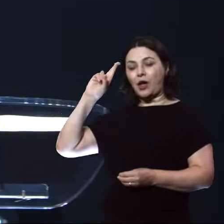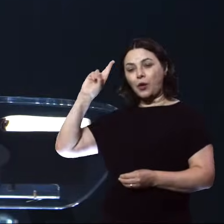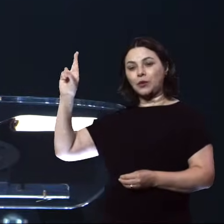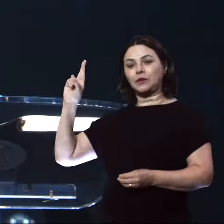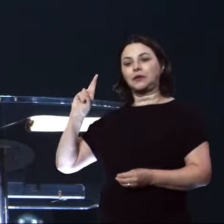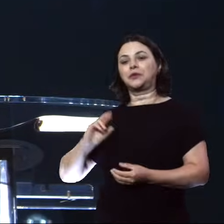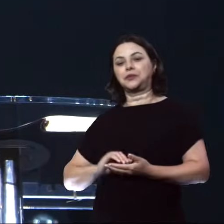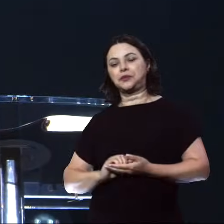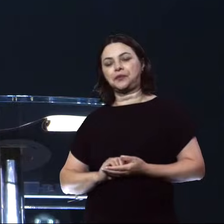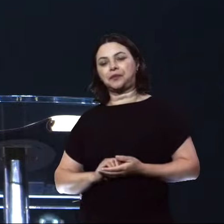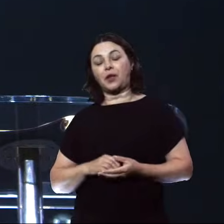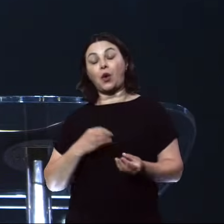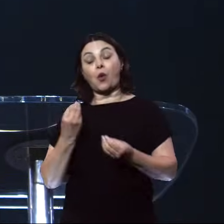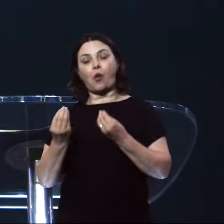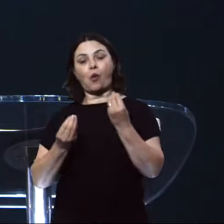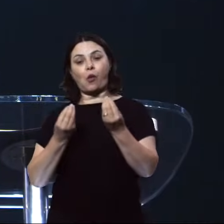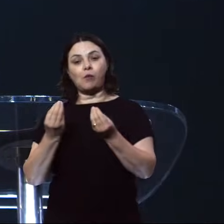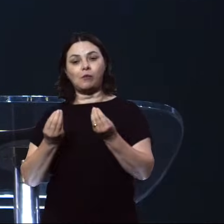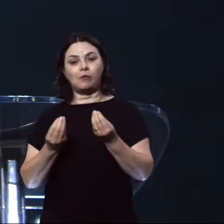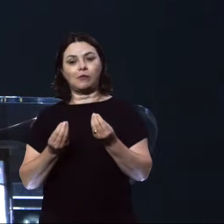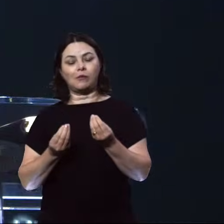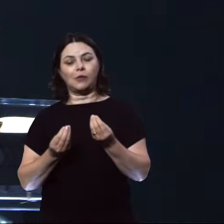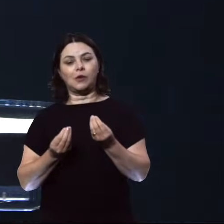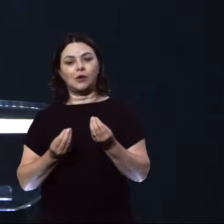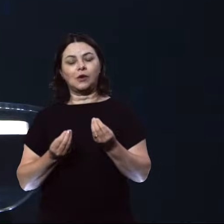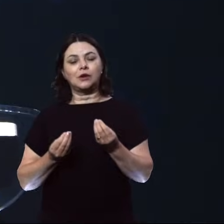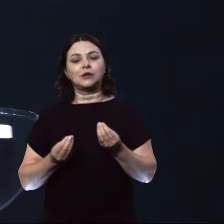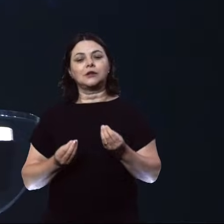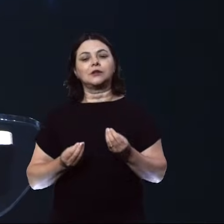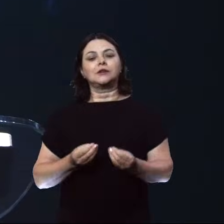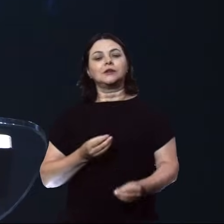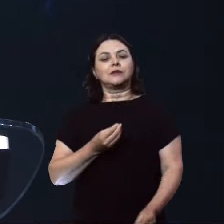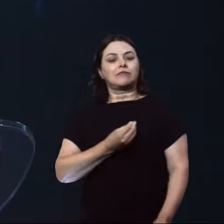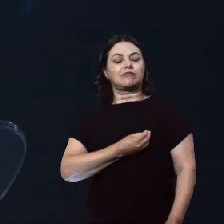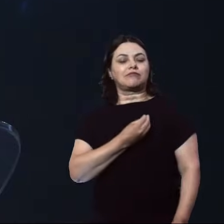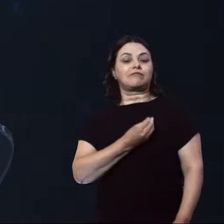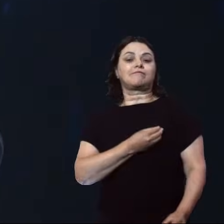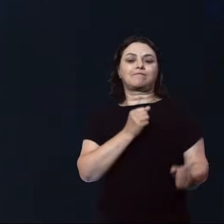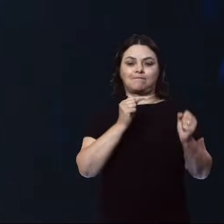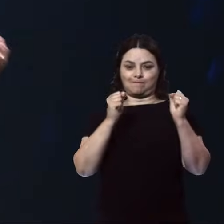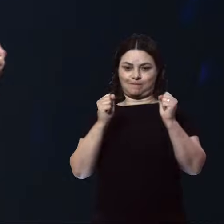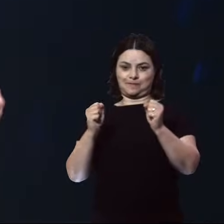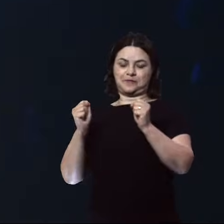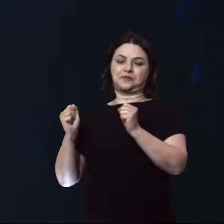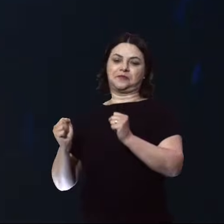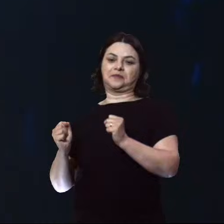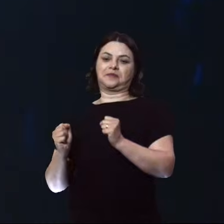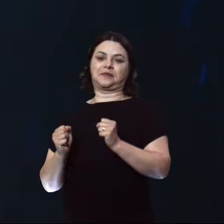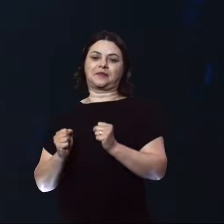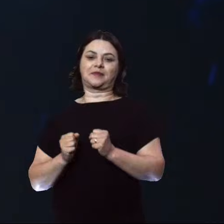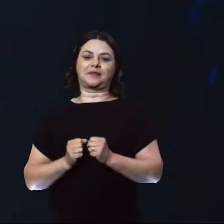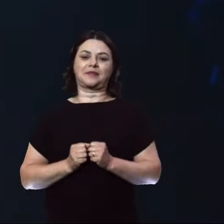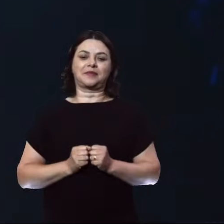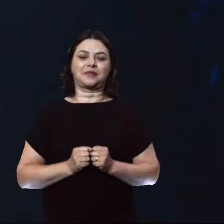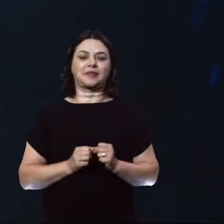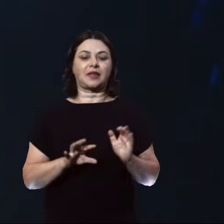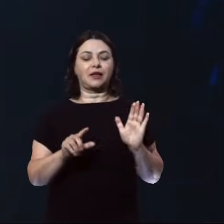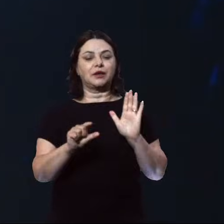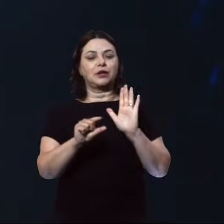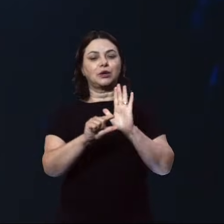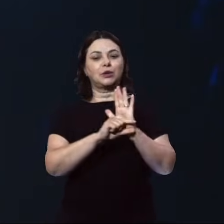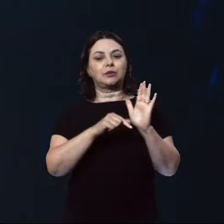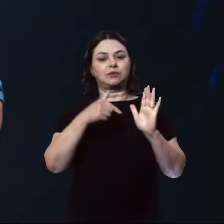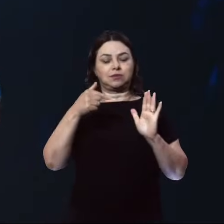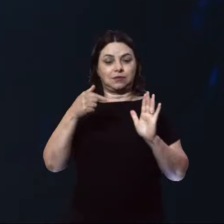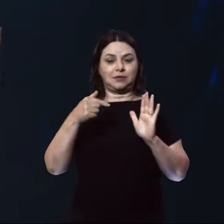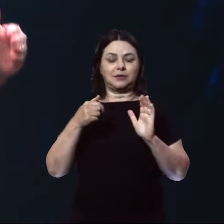pouquinho sobre como é viver com poder. O que Paulo quer dizer especificamente aqui sobre viver com poder. E ali no versículo 7 ele está